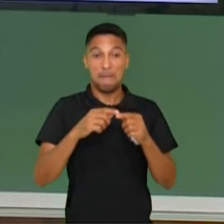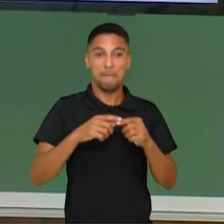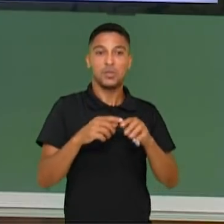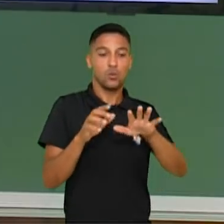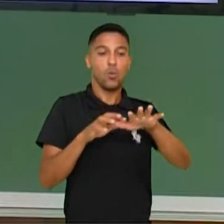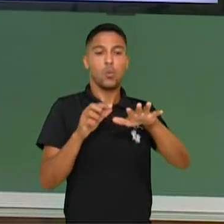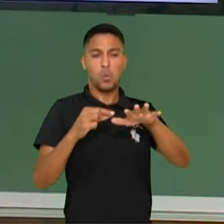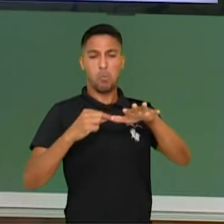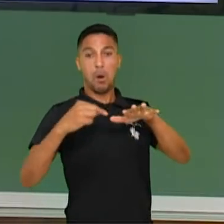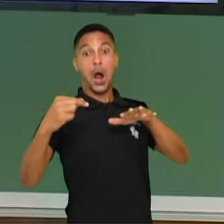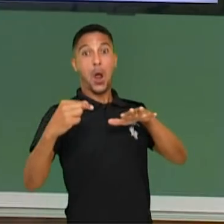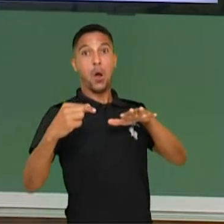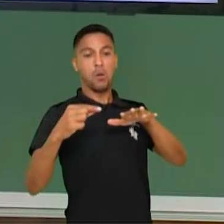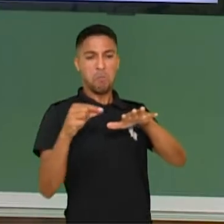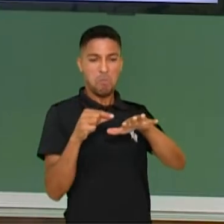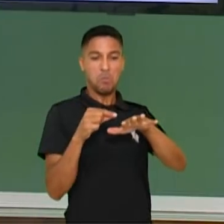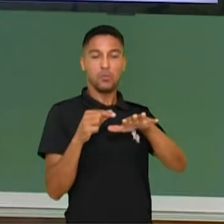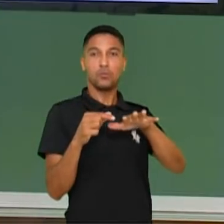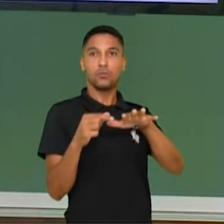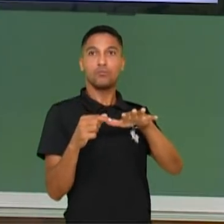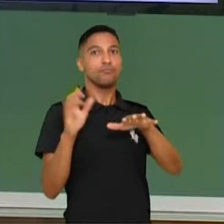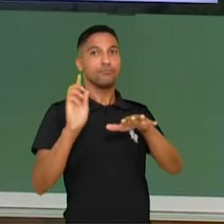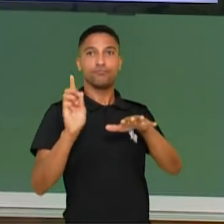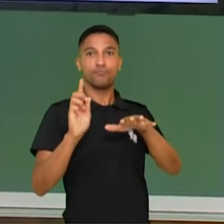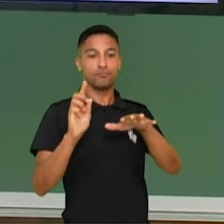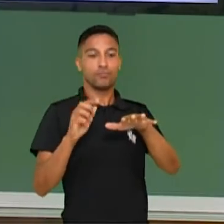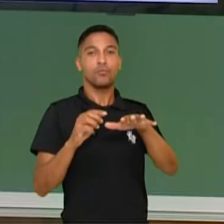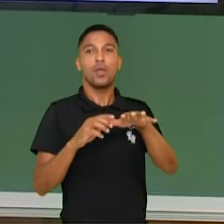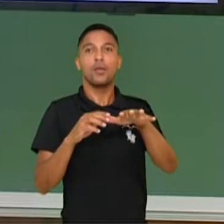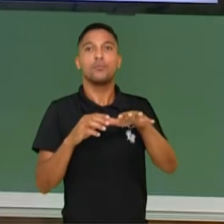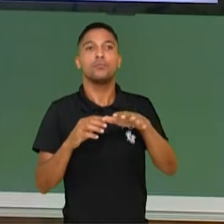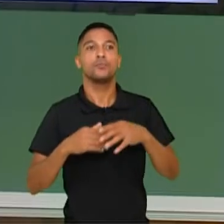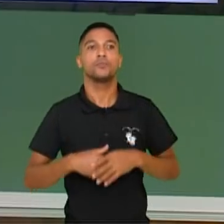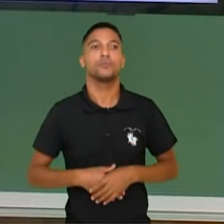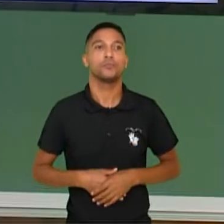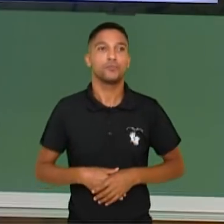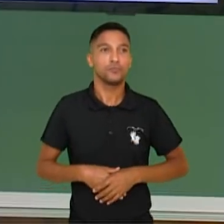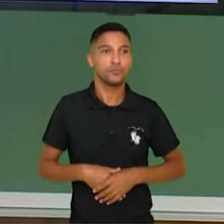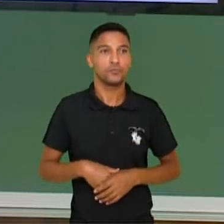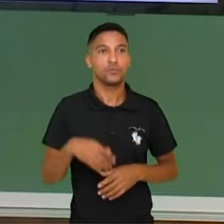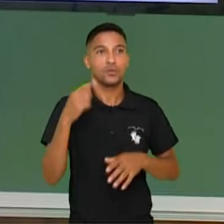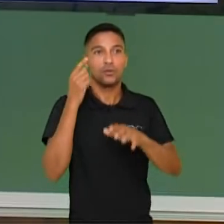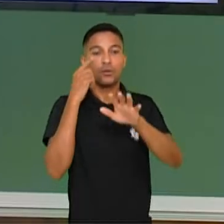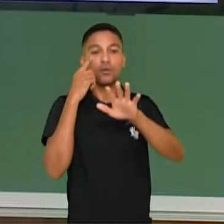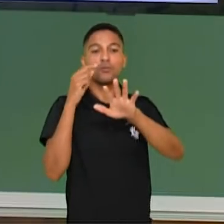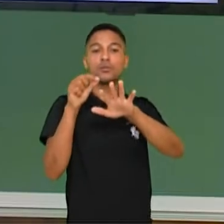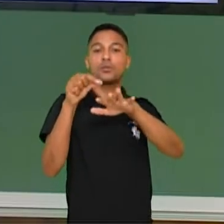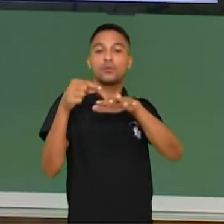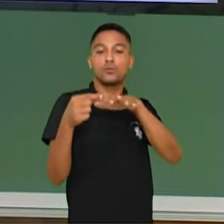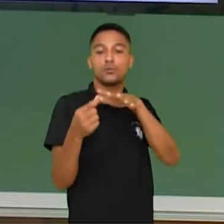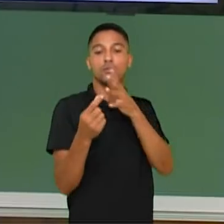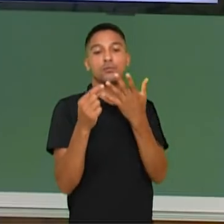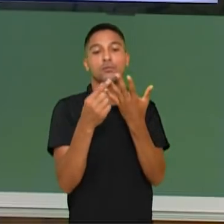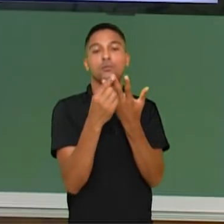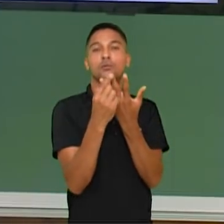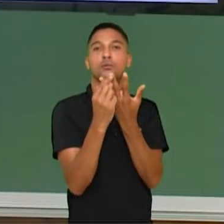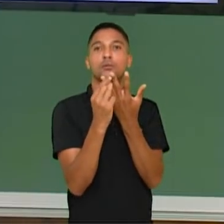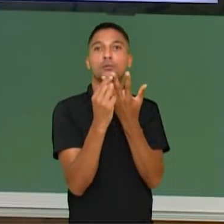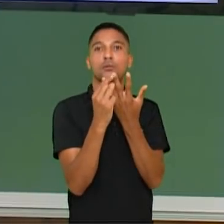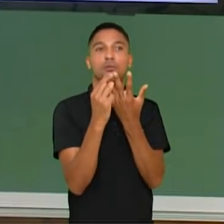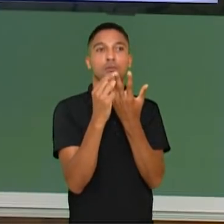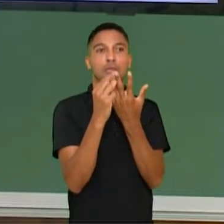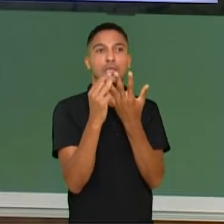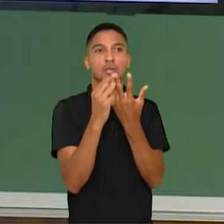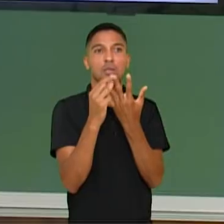outra. Exemplos, Fabiano, eu quero entender. Ossos do tarso e do carpo. Ai, Fabiano,